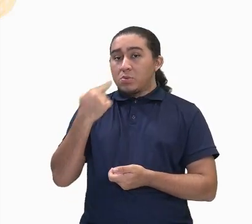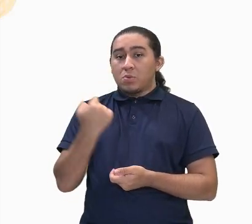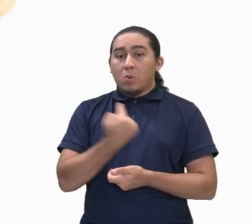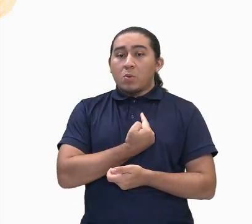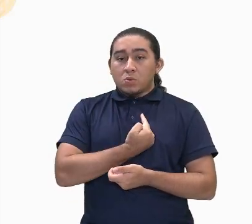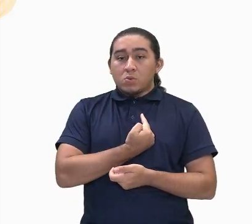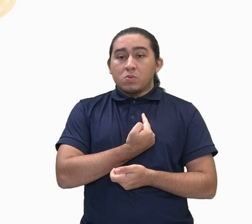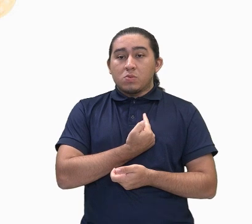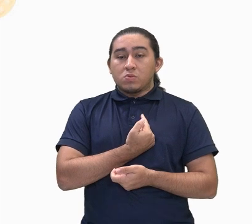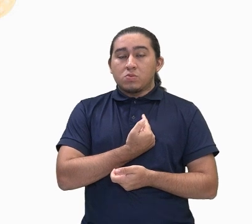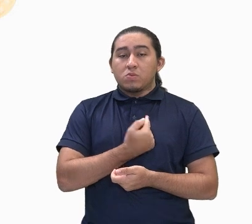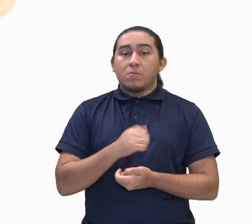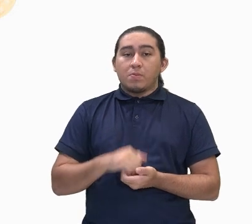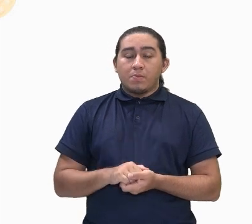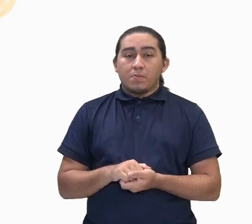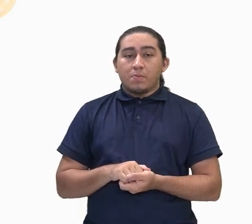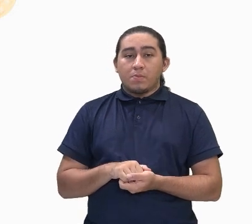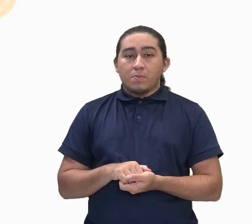nos